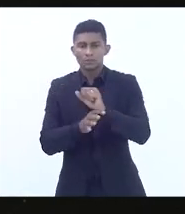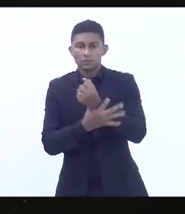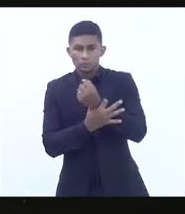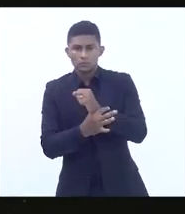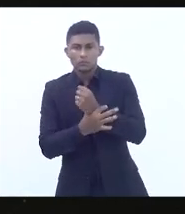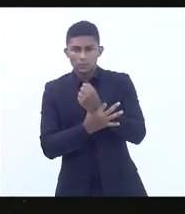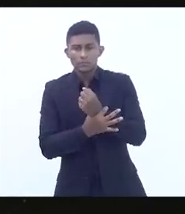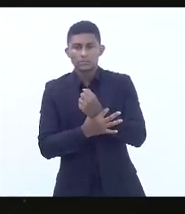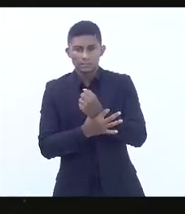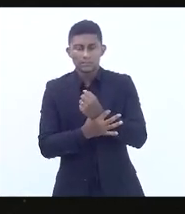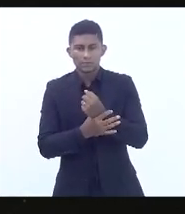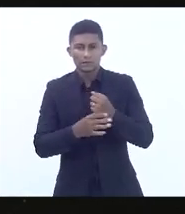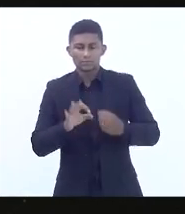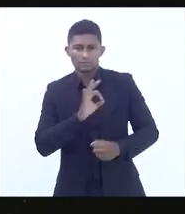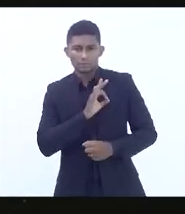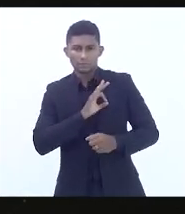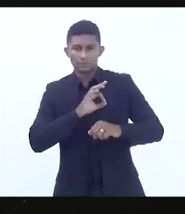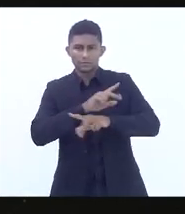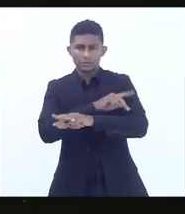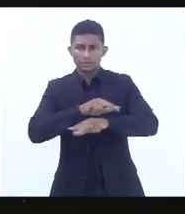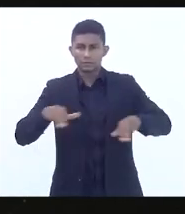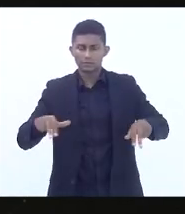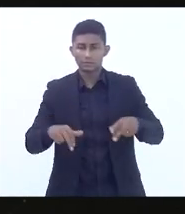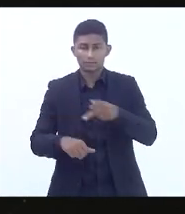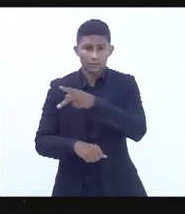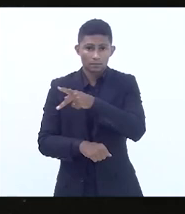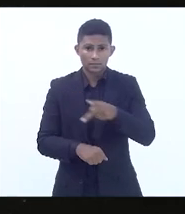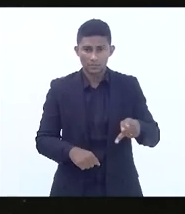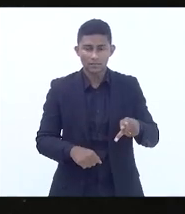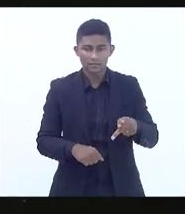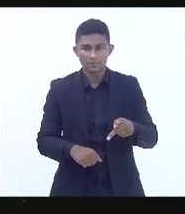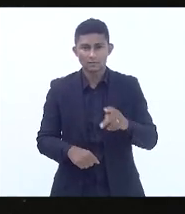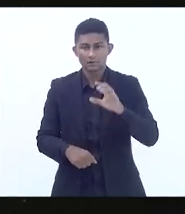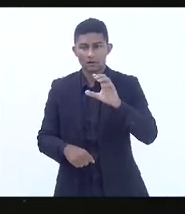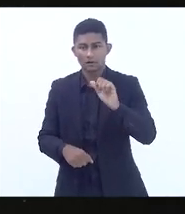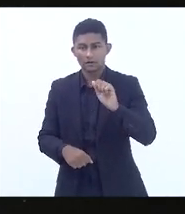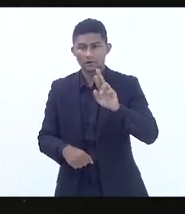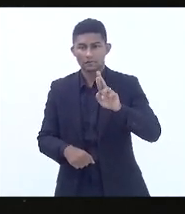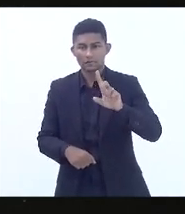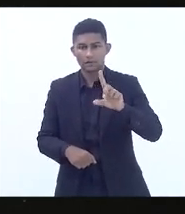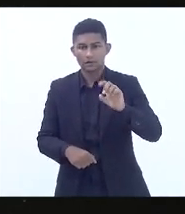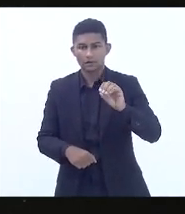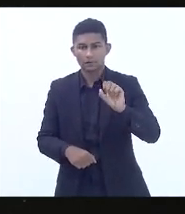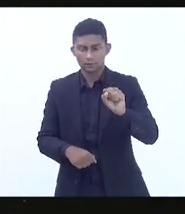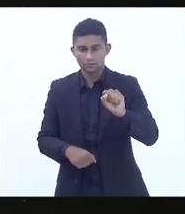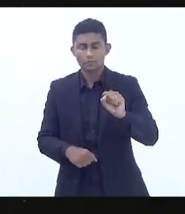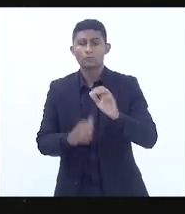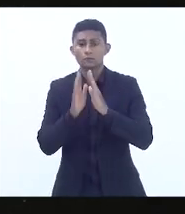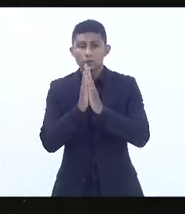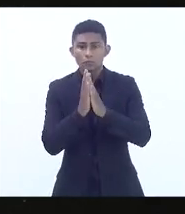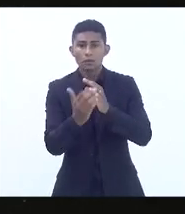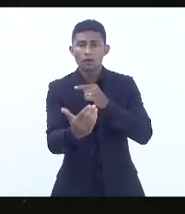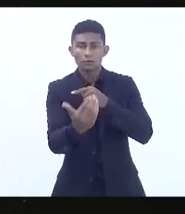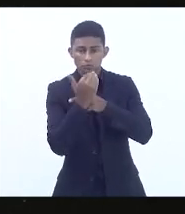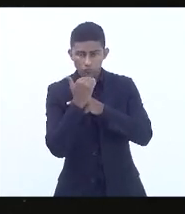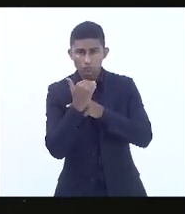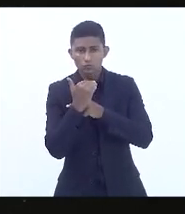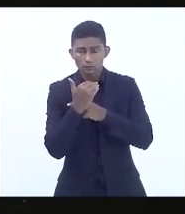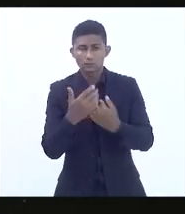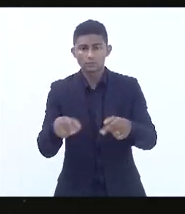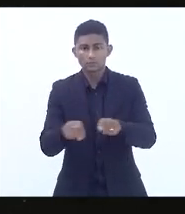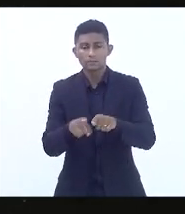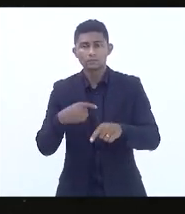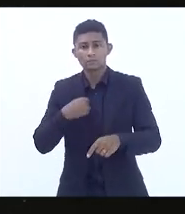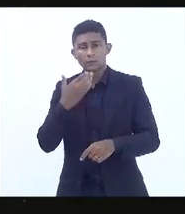e Assuntos de Polícia, que o presidente é o delegado Carlos Augusto, que me ajude, e quero